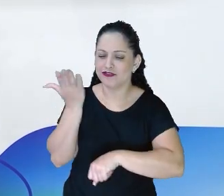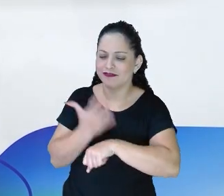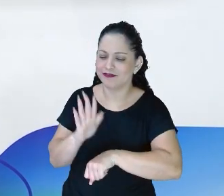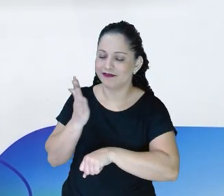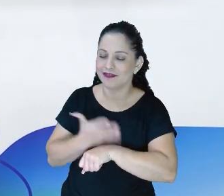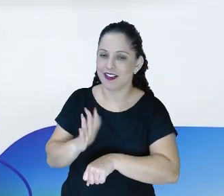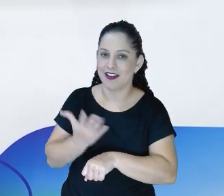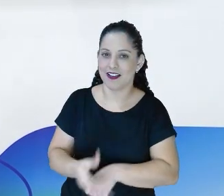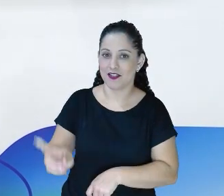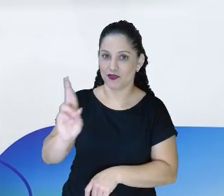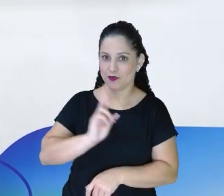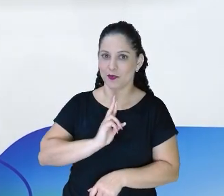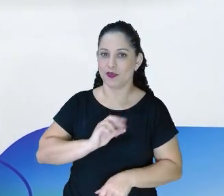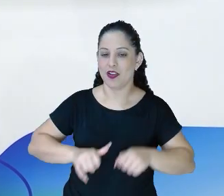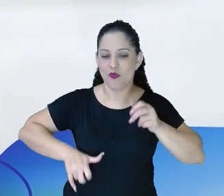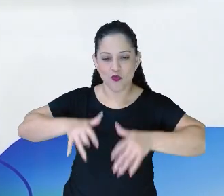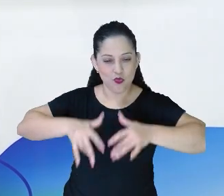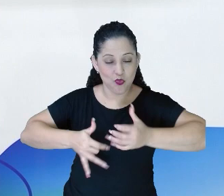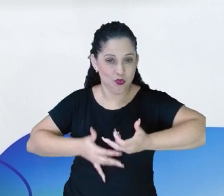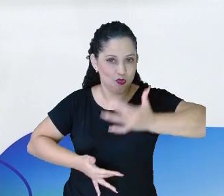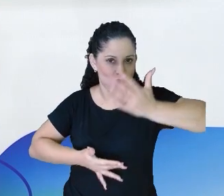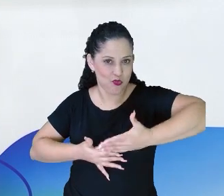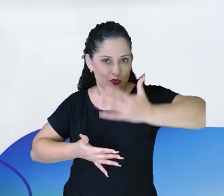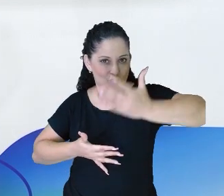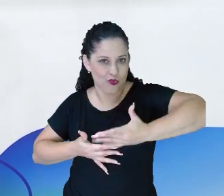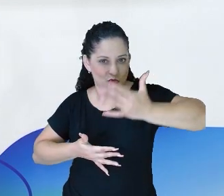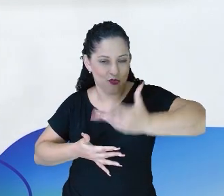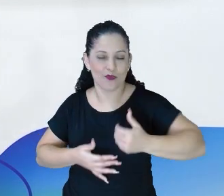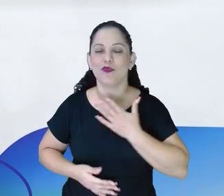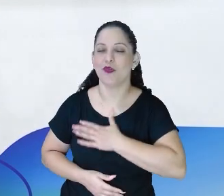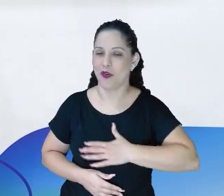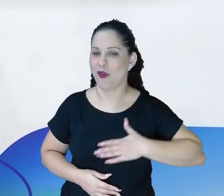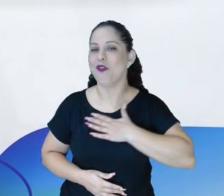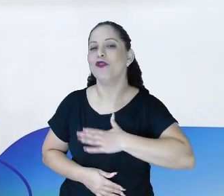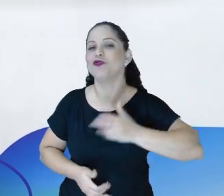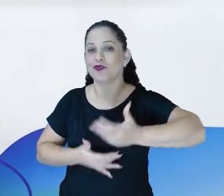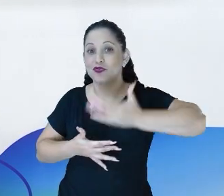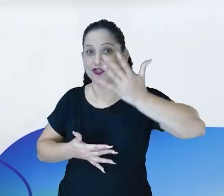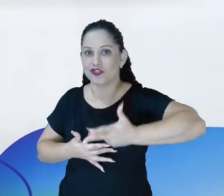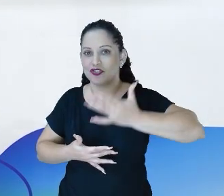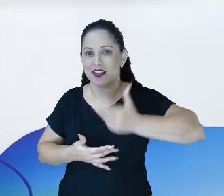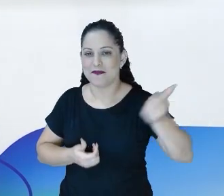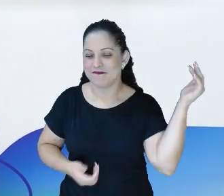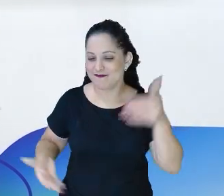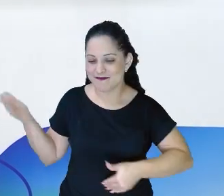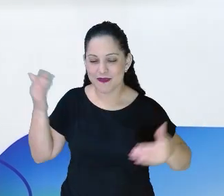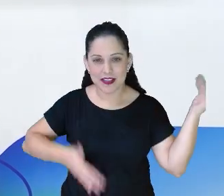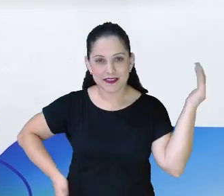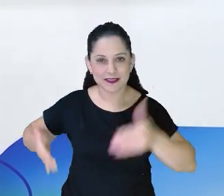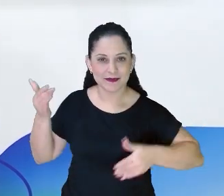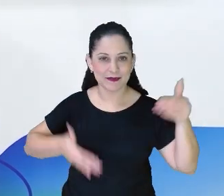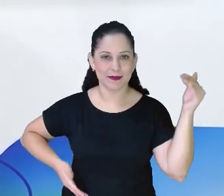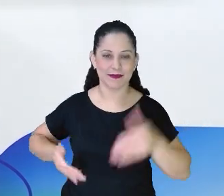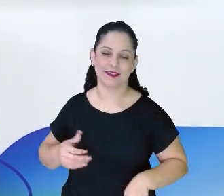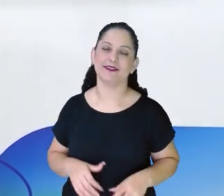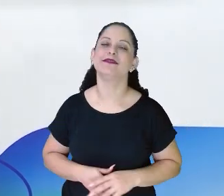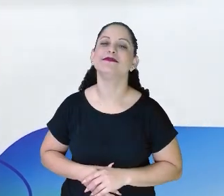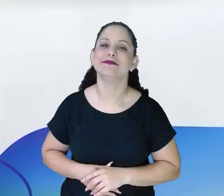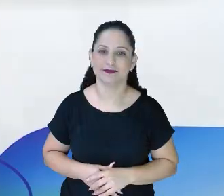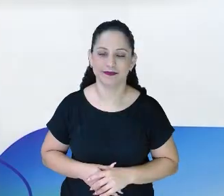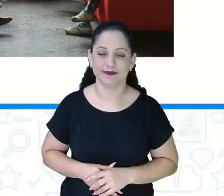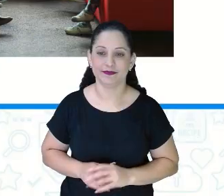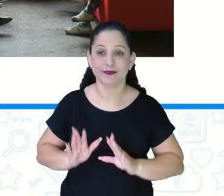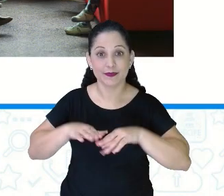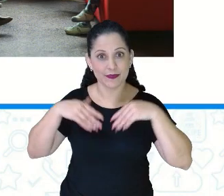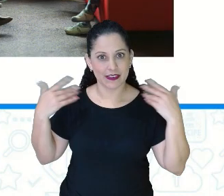responder para mim, a mandar a mensagem, que eu gosto desse chat movimentado, certo? Vamos lá.